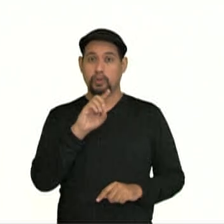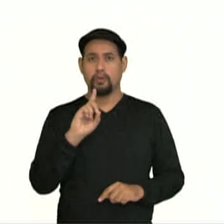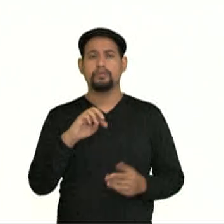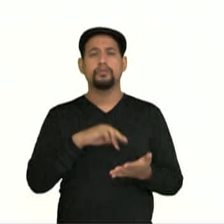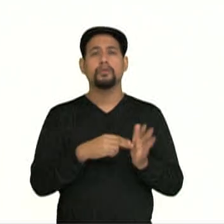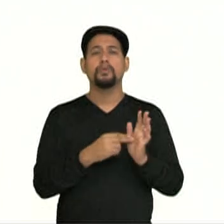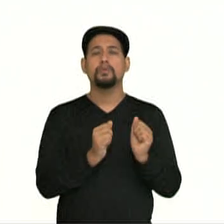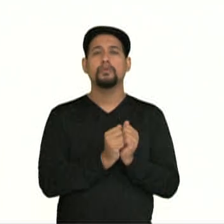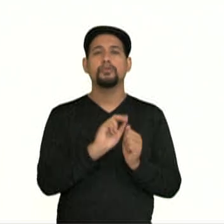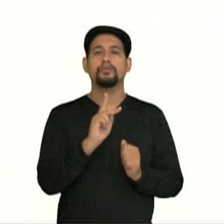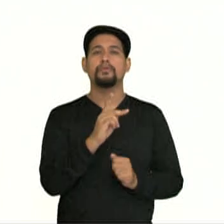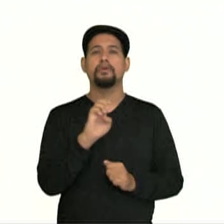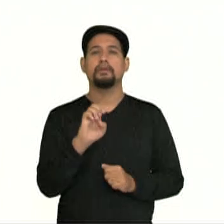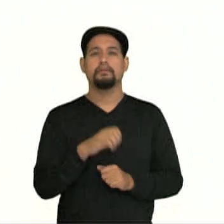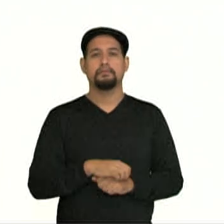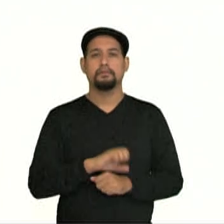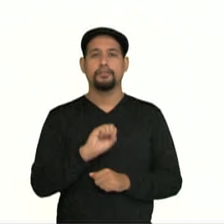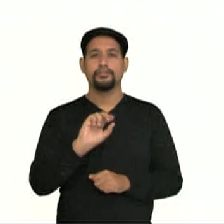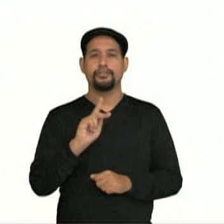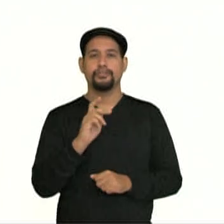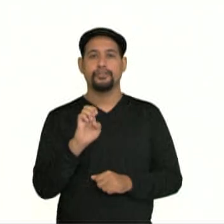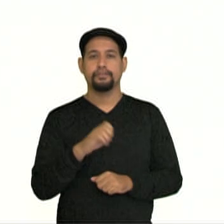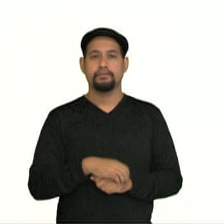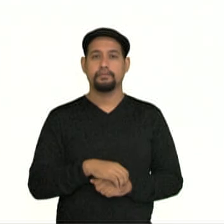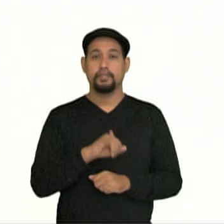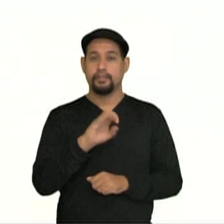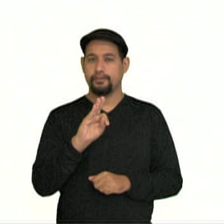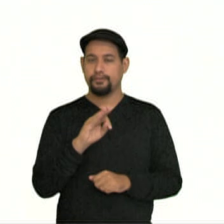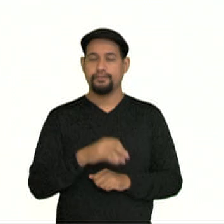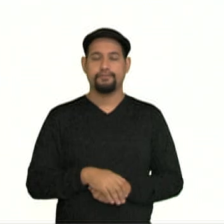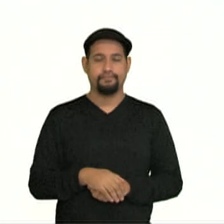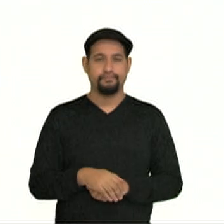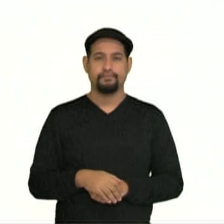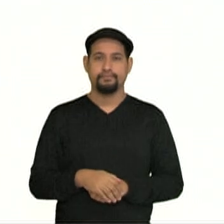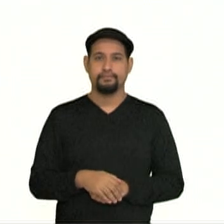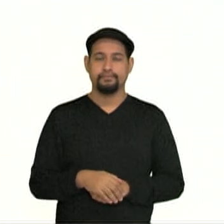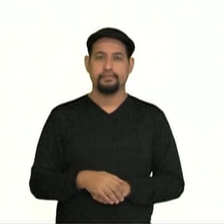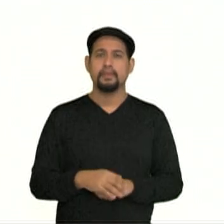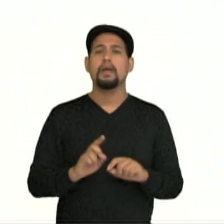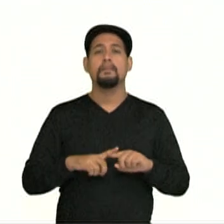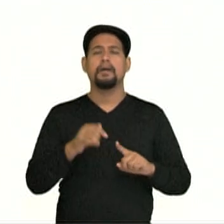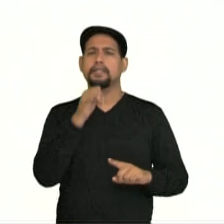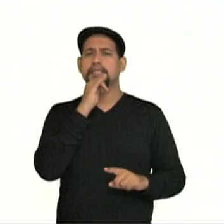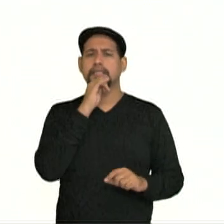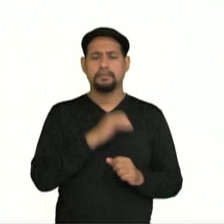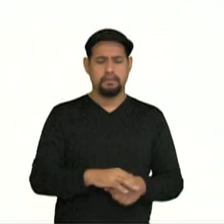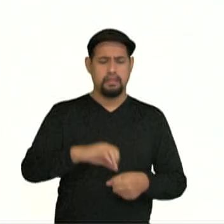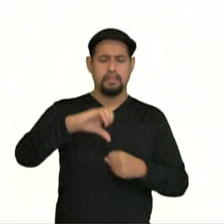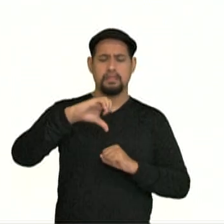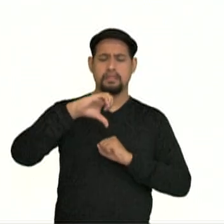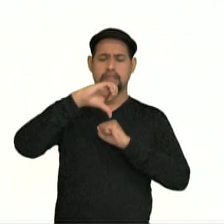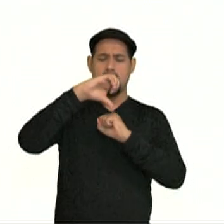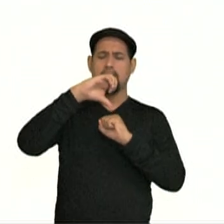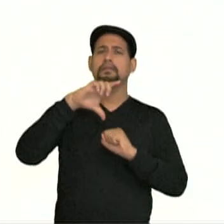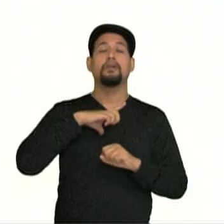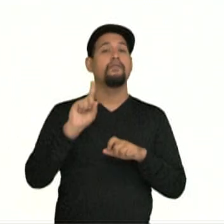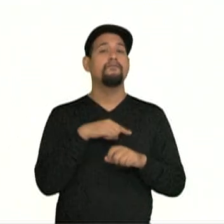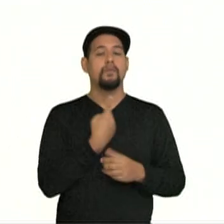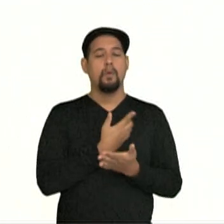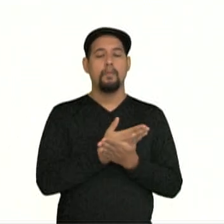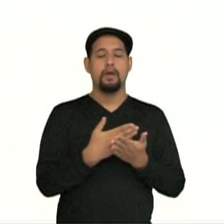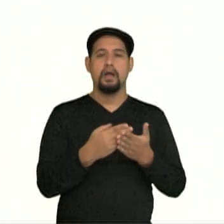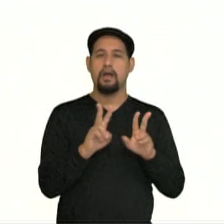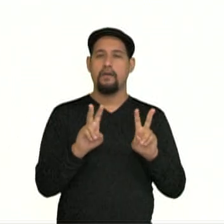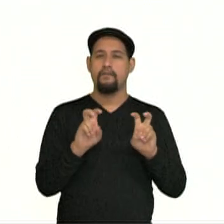eu utilizo com os outros sujeitos dentro das frases. Na forma interrogativa, nós vamos iniciar a